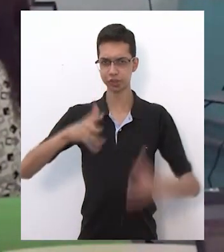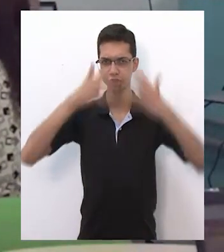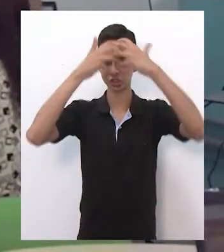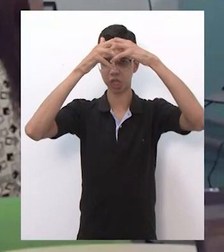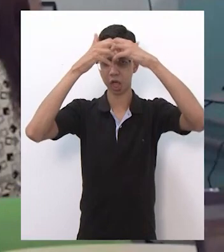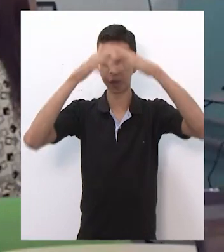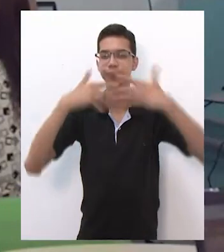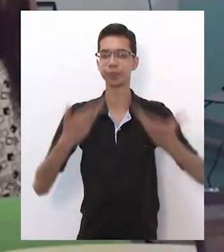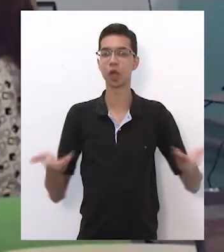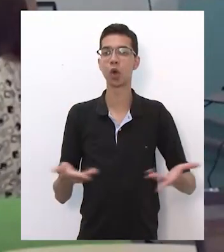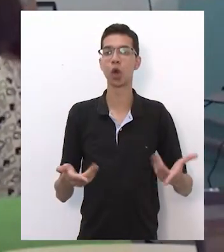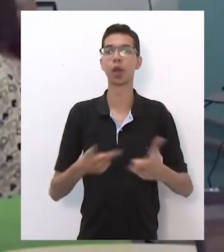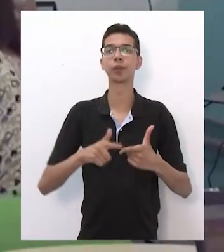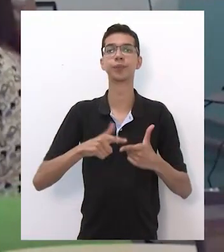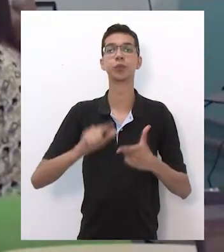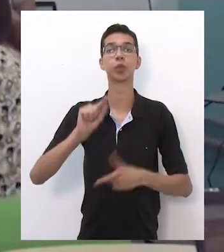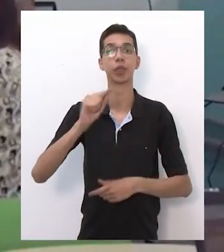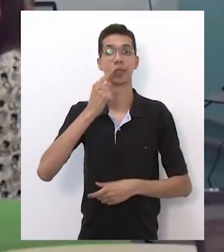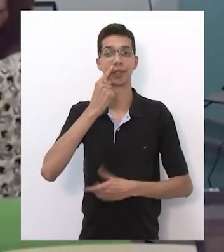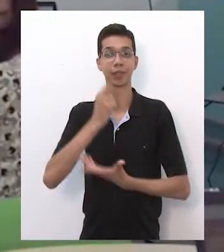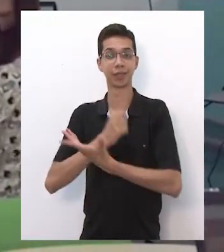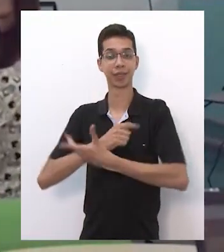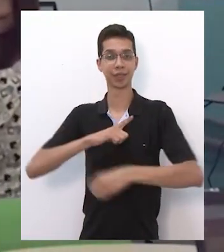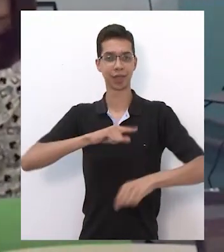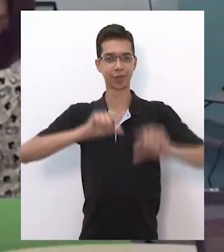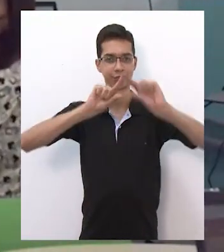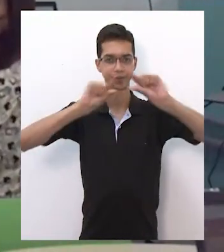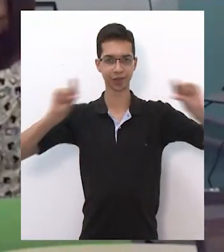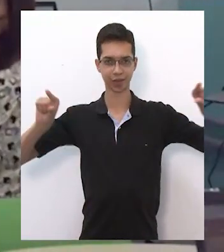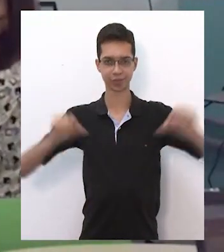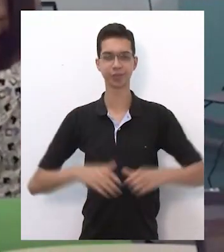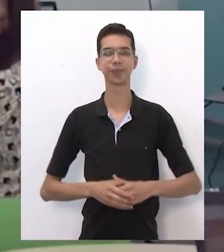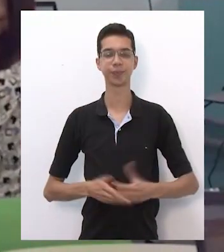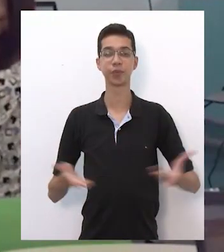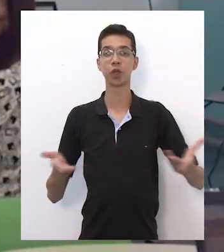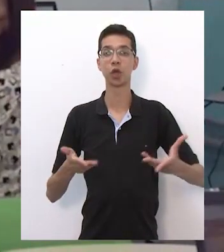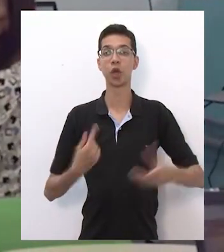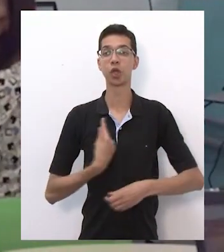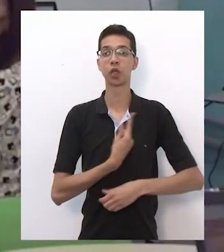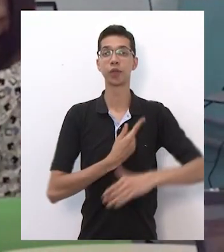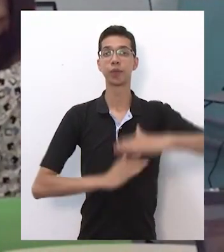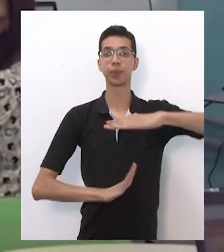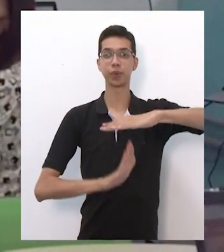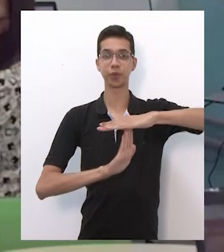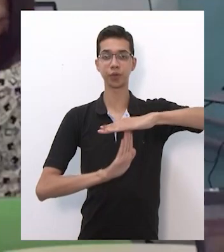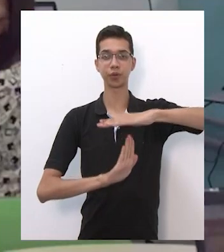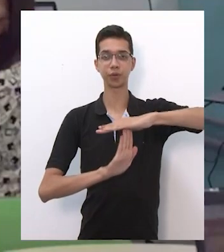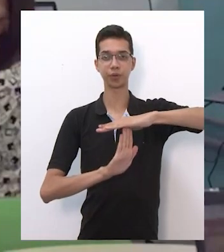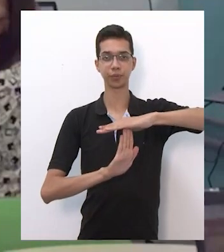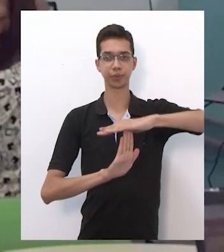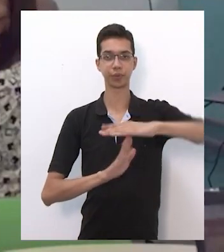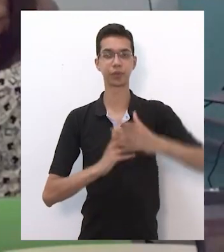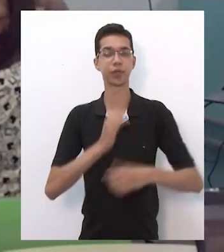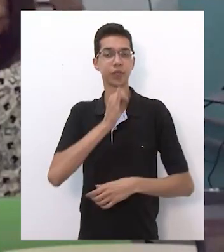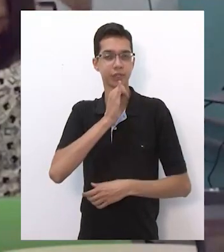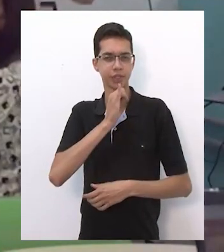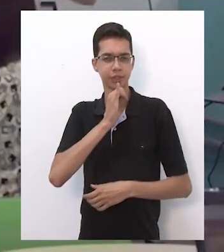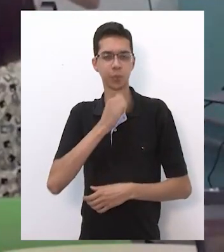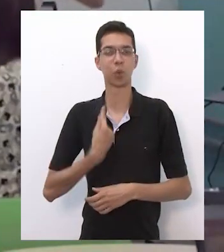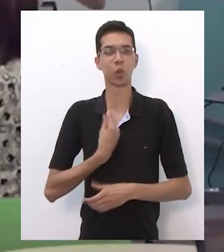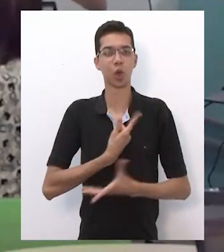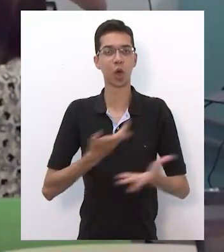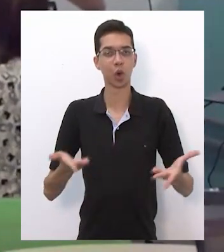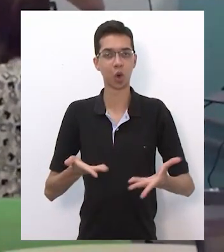gente tem um adesivo do Drill Houston, né? Uma frase. Agora somos limitados somente pela nossa imaginação. Então, nesse